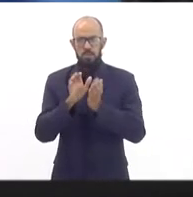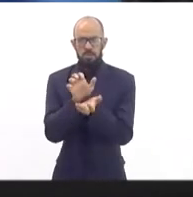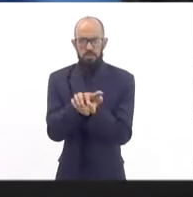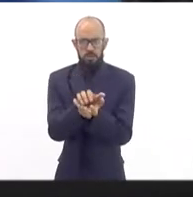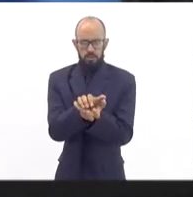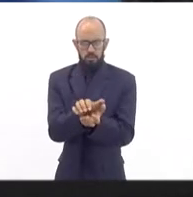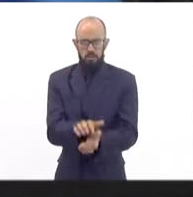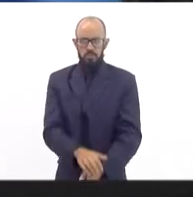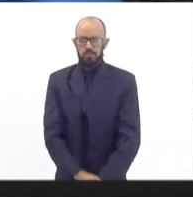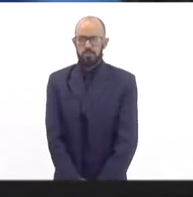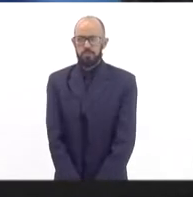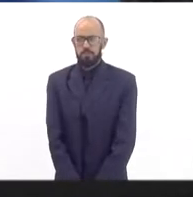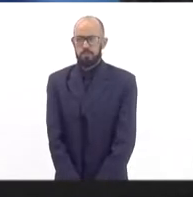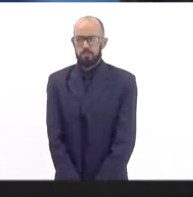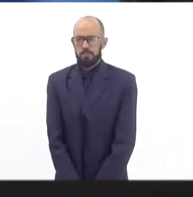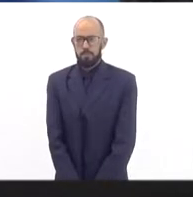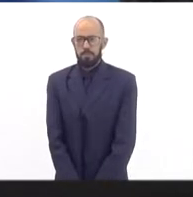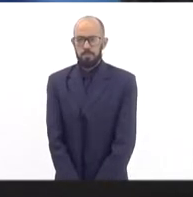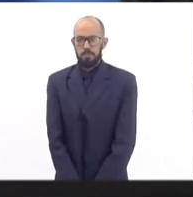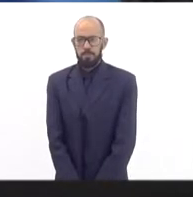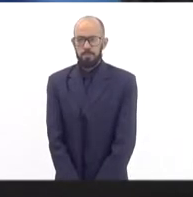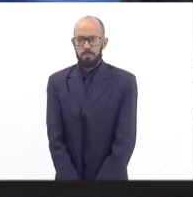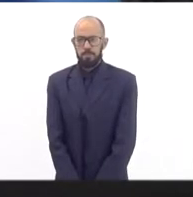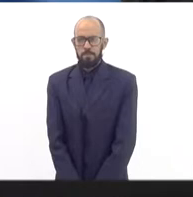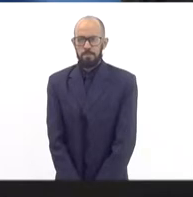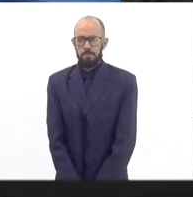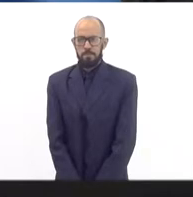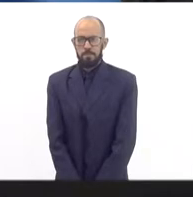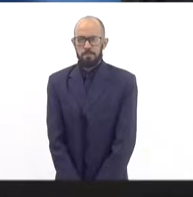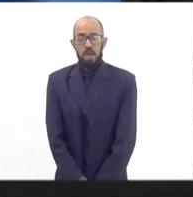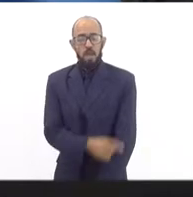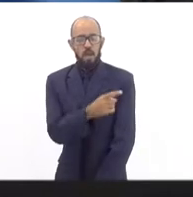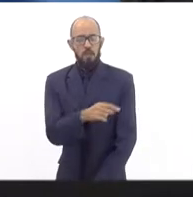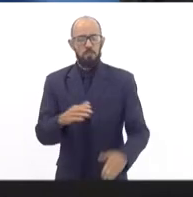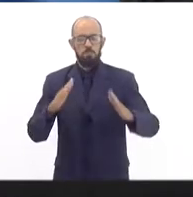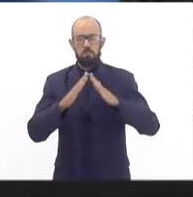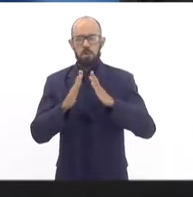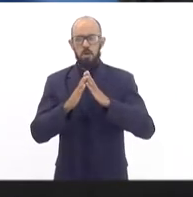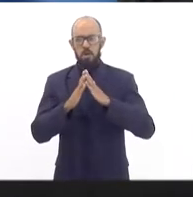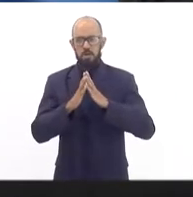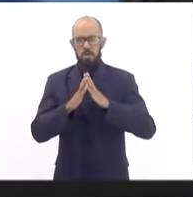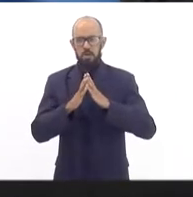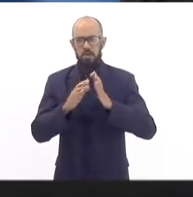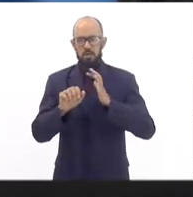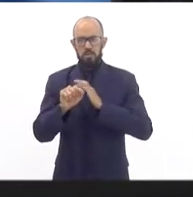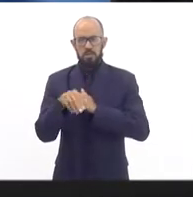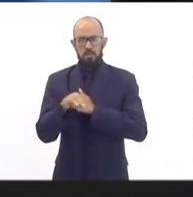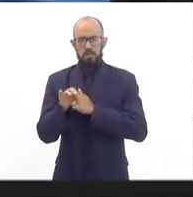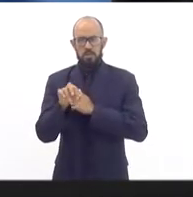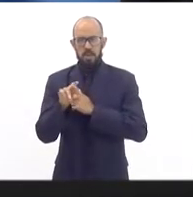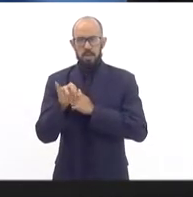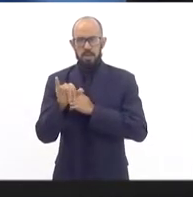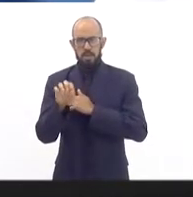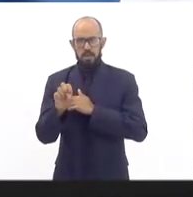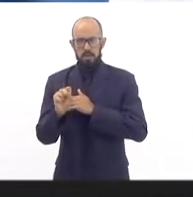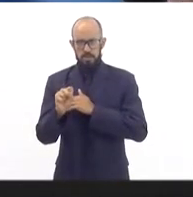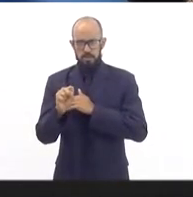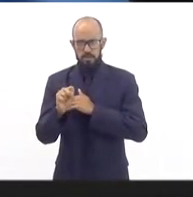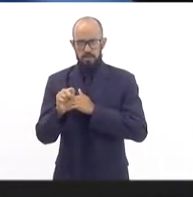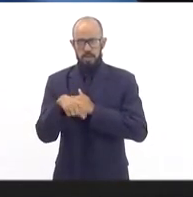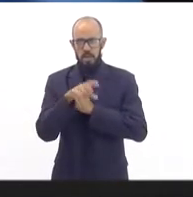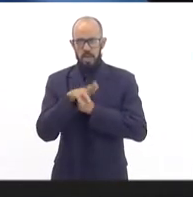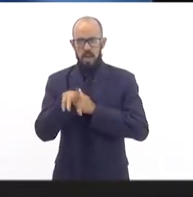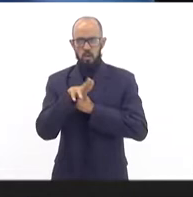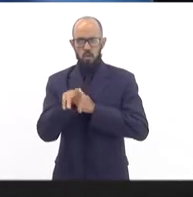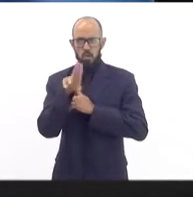microfone, doutor, para ela, doutor Eduardo, isso. Ela é moradora da comunidade de Antares. Então, ela pega o trem